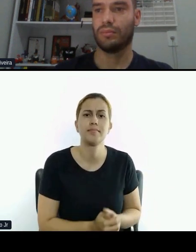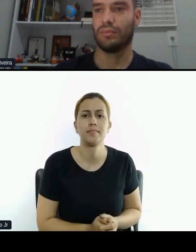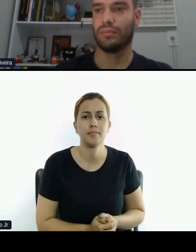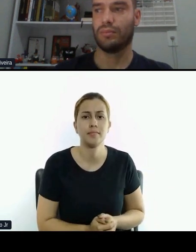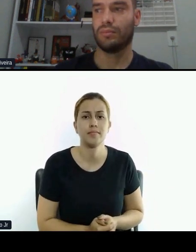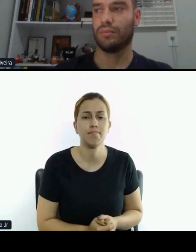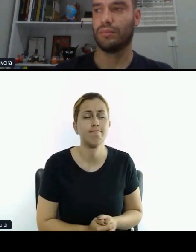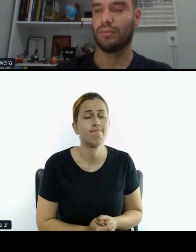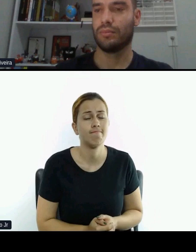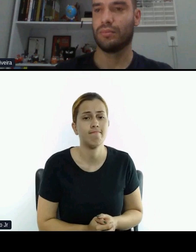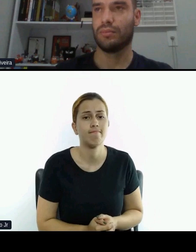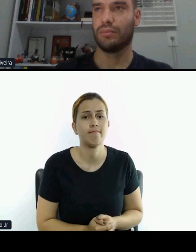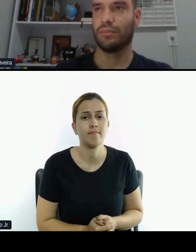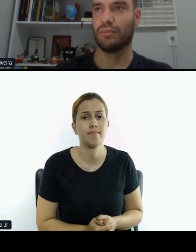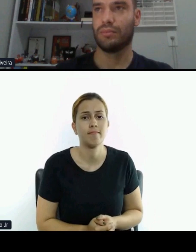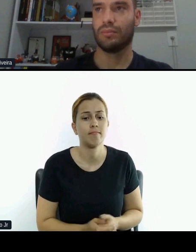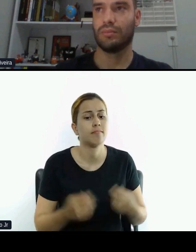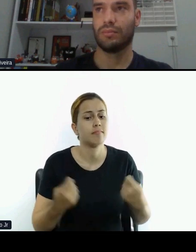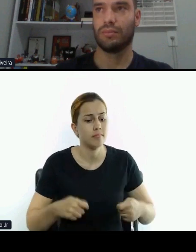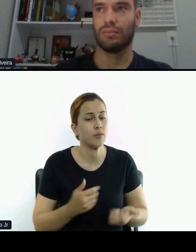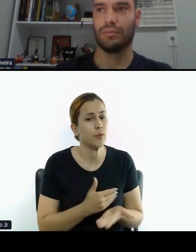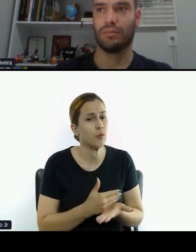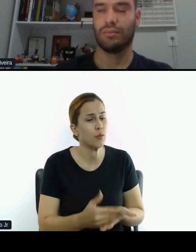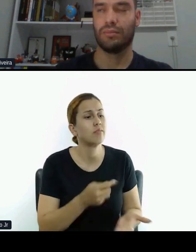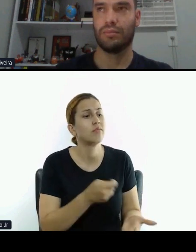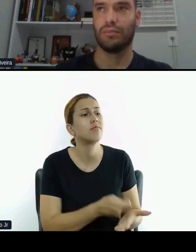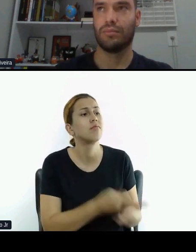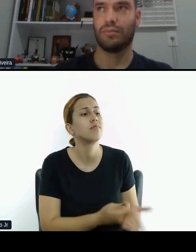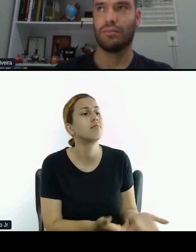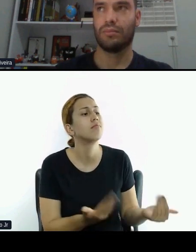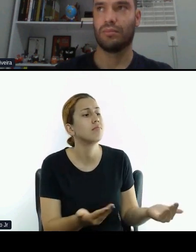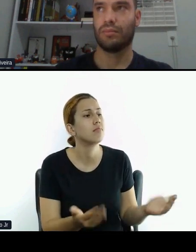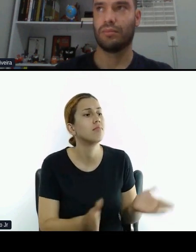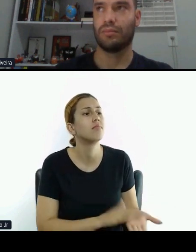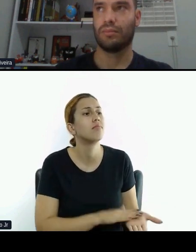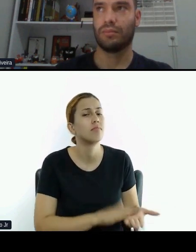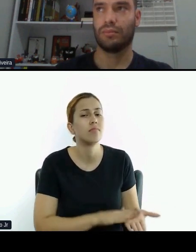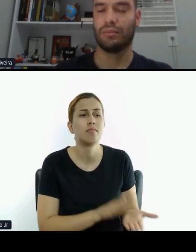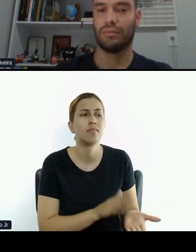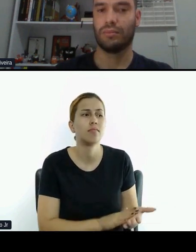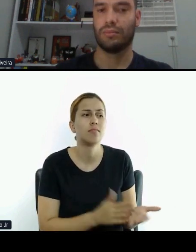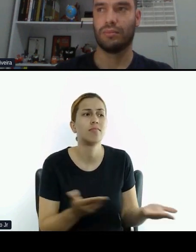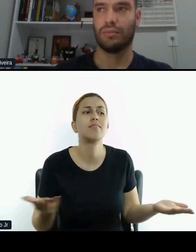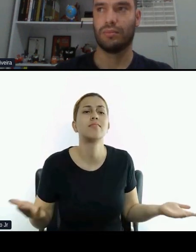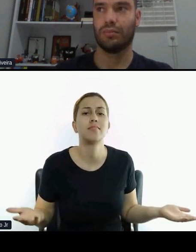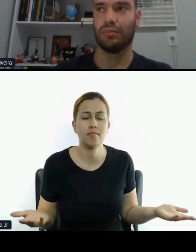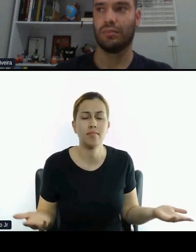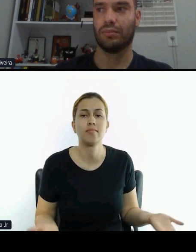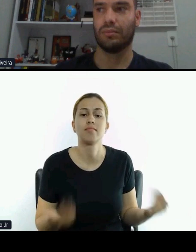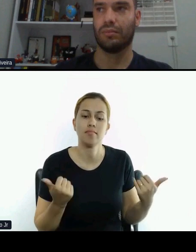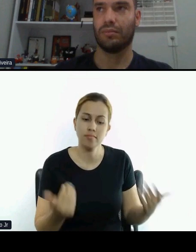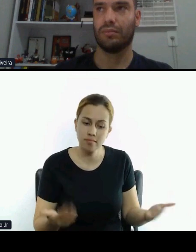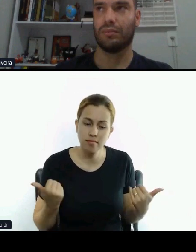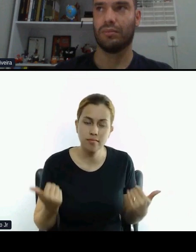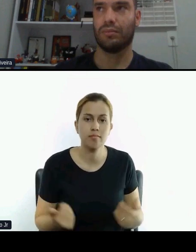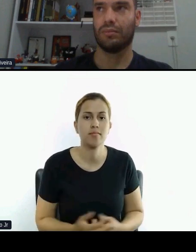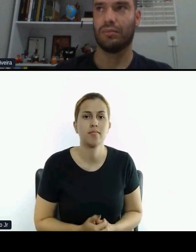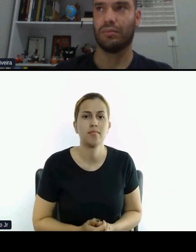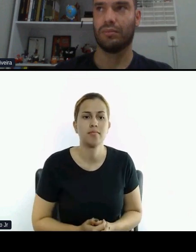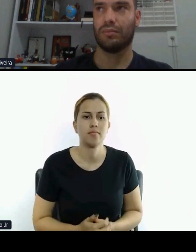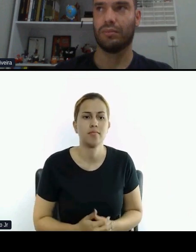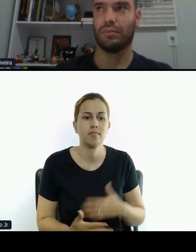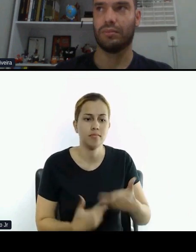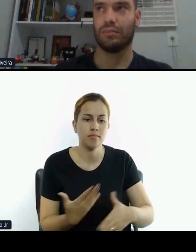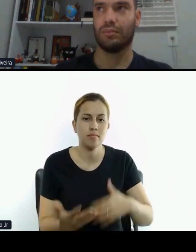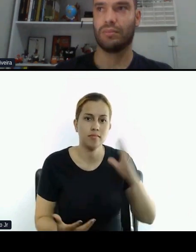que temos que começar a cobrar, né? Vamos começar, se cobrar vai ser a solução. Acho que governo e